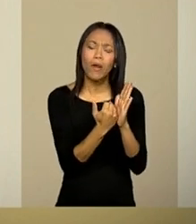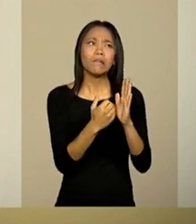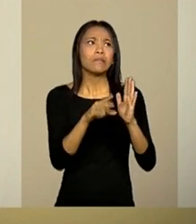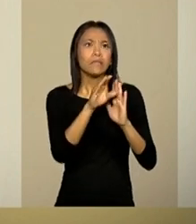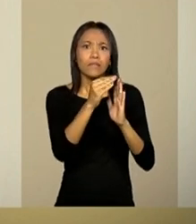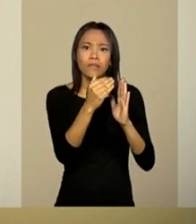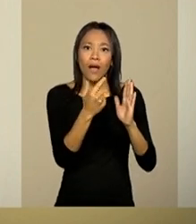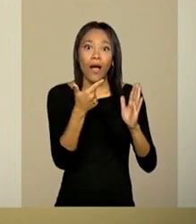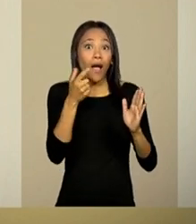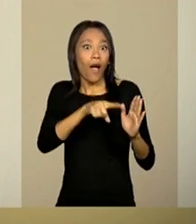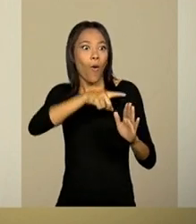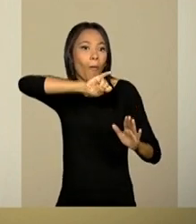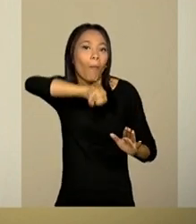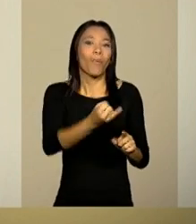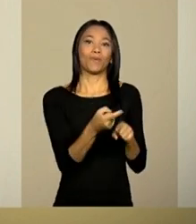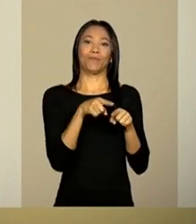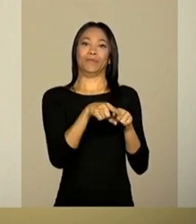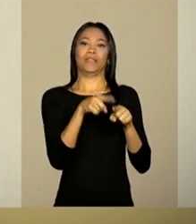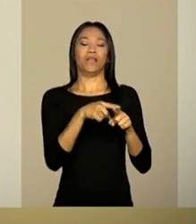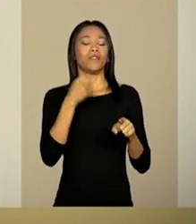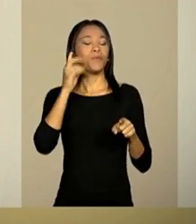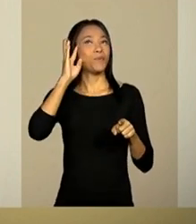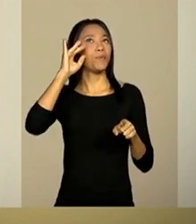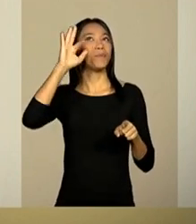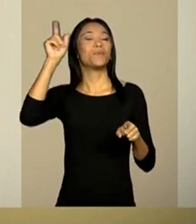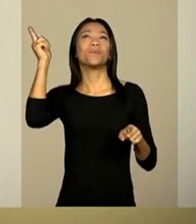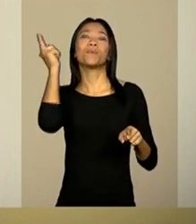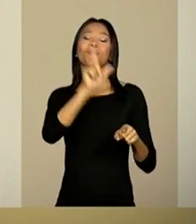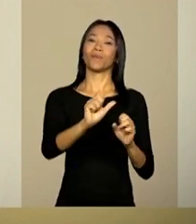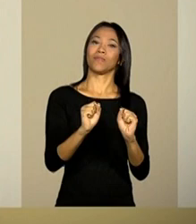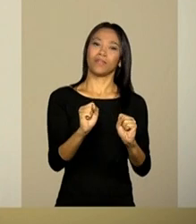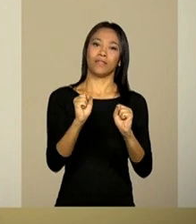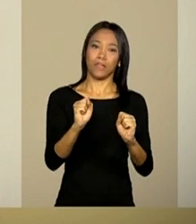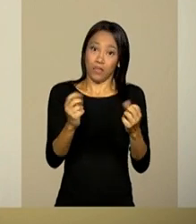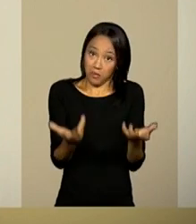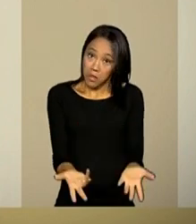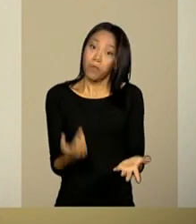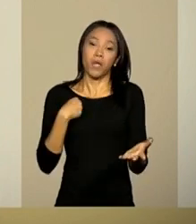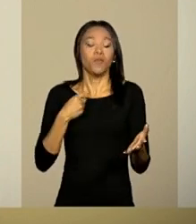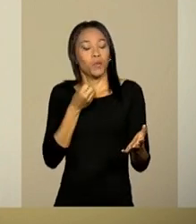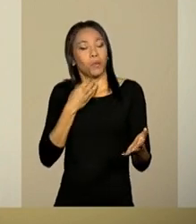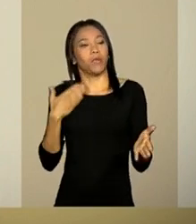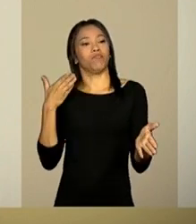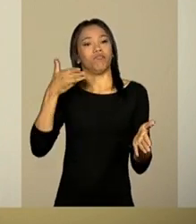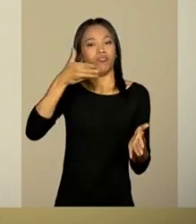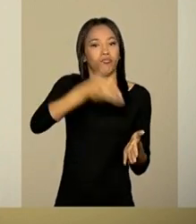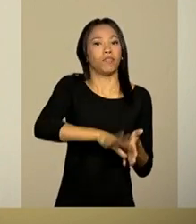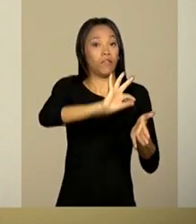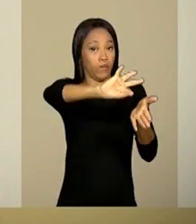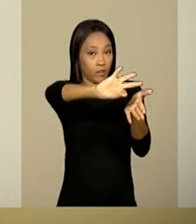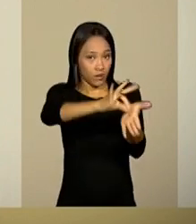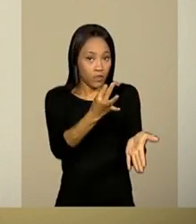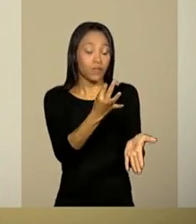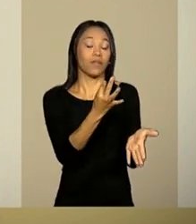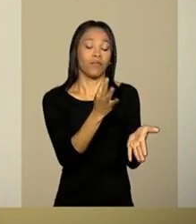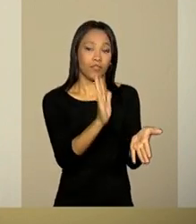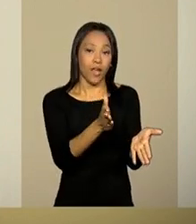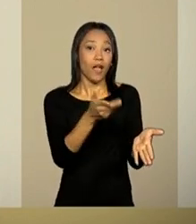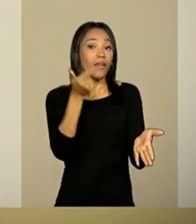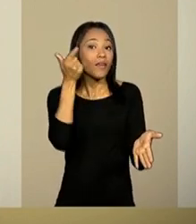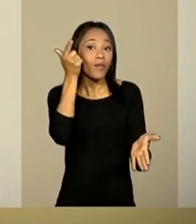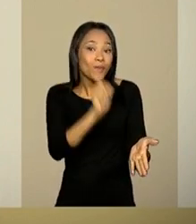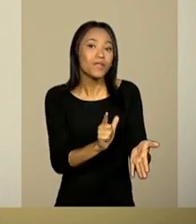nele a grande chance de realizar seu sonho então ele fez a inscrição no Ciência sem Fronteiras e